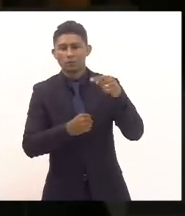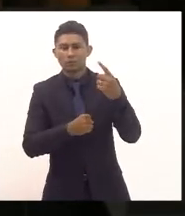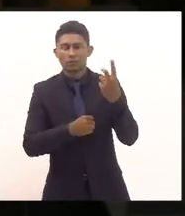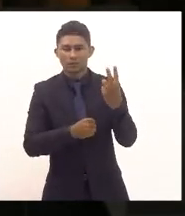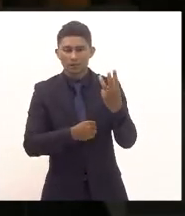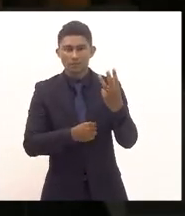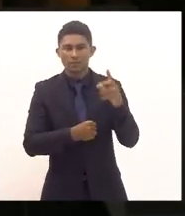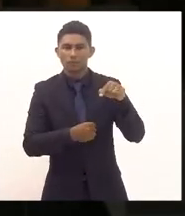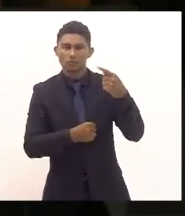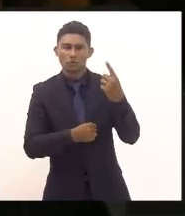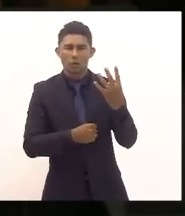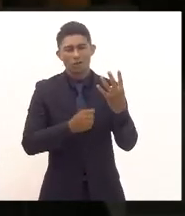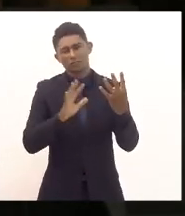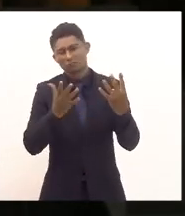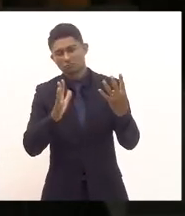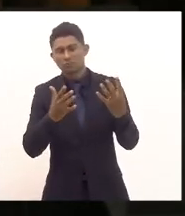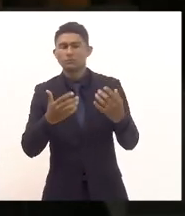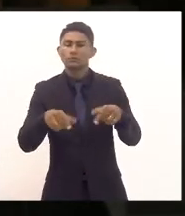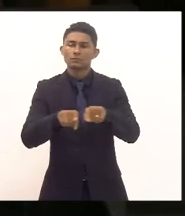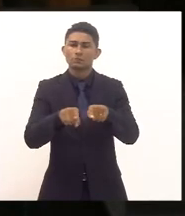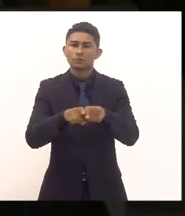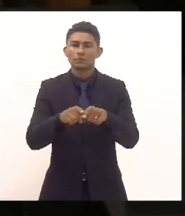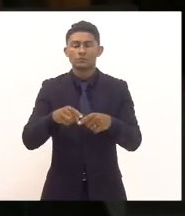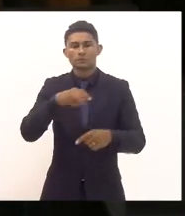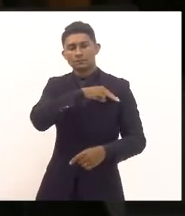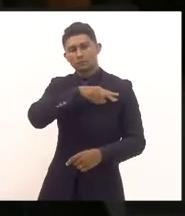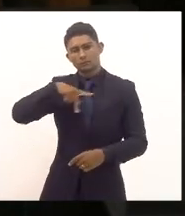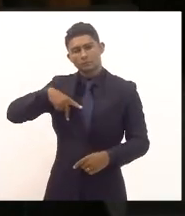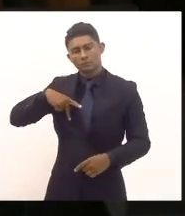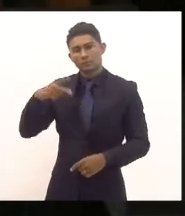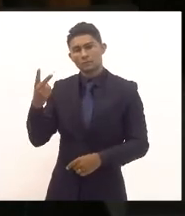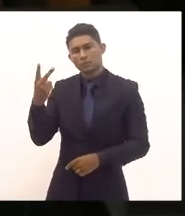Ministério Público dois e o poder